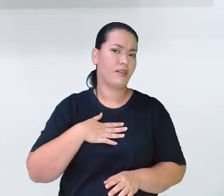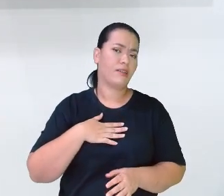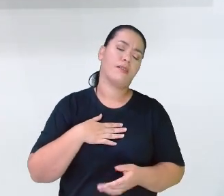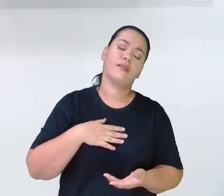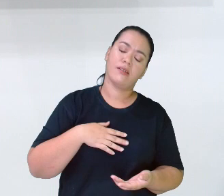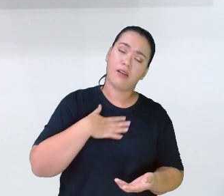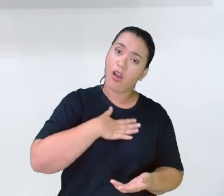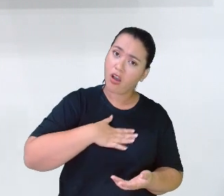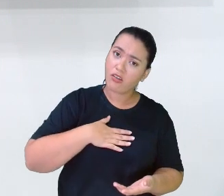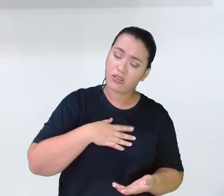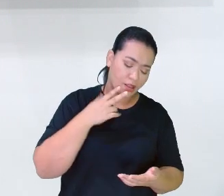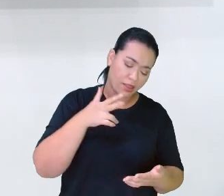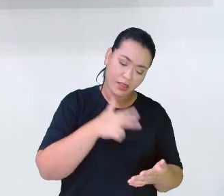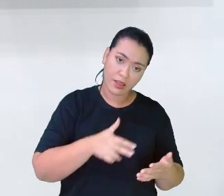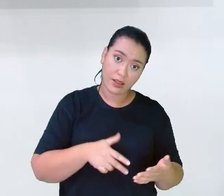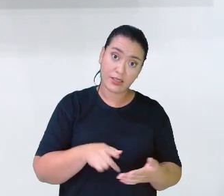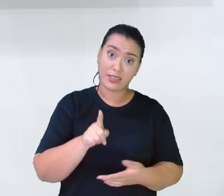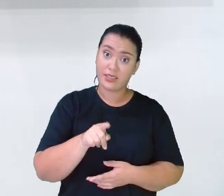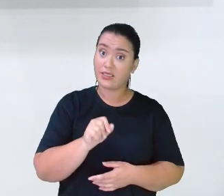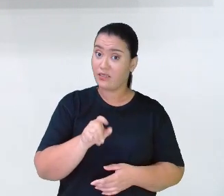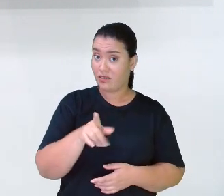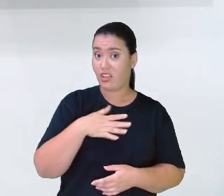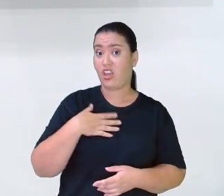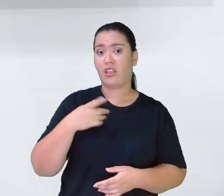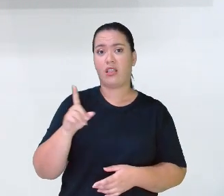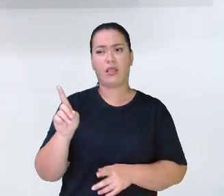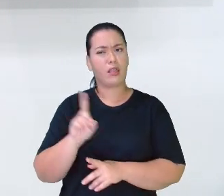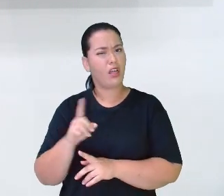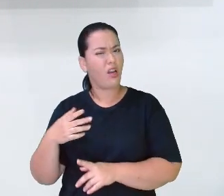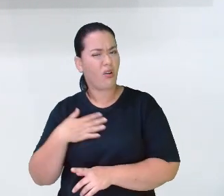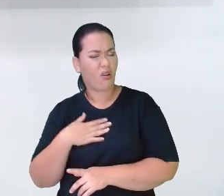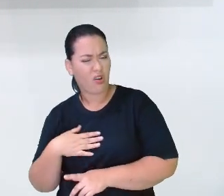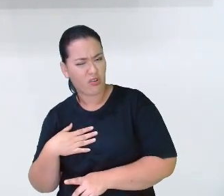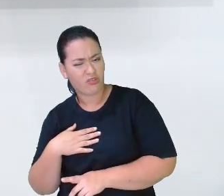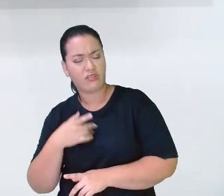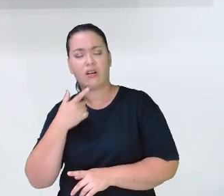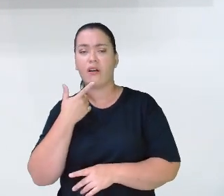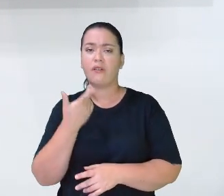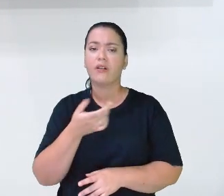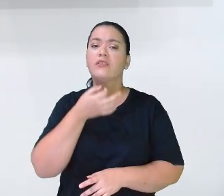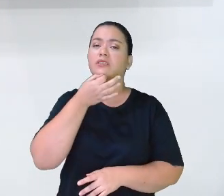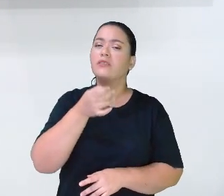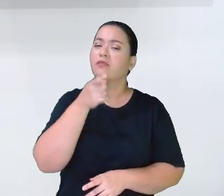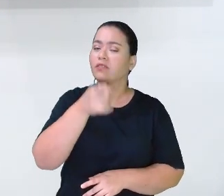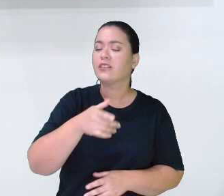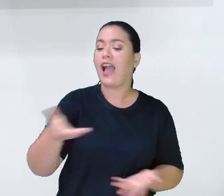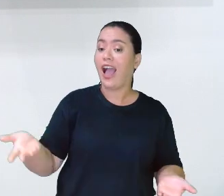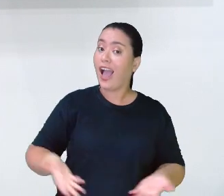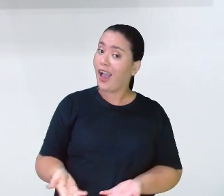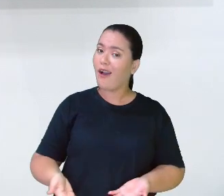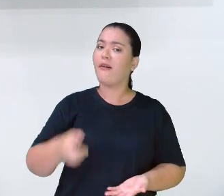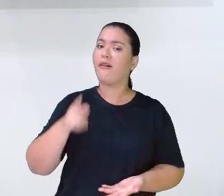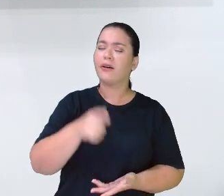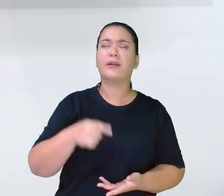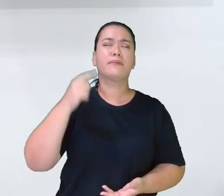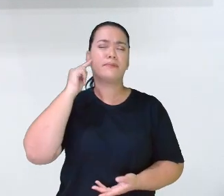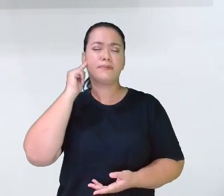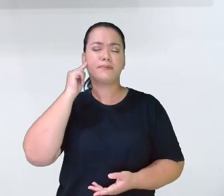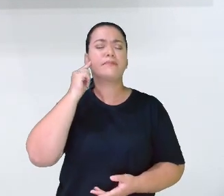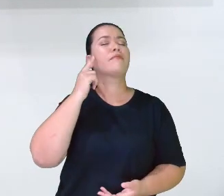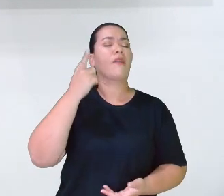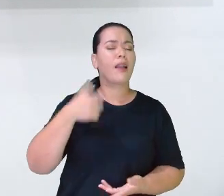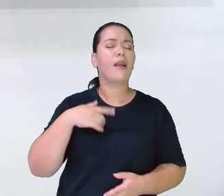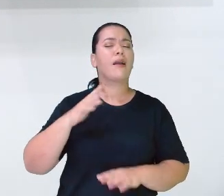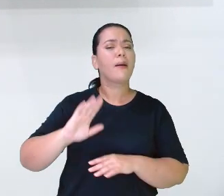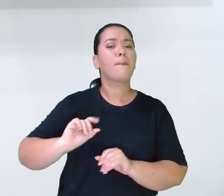resposta. Se você não gosta, vou te dar alguns motivos para que você, a partir de hoje, repense aí